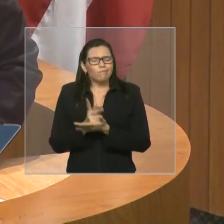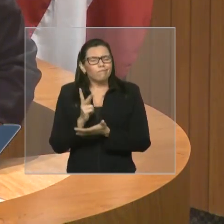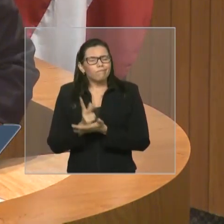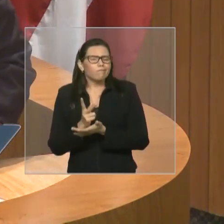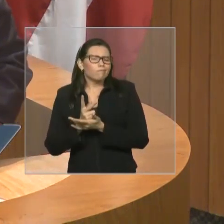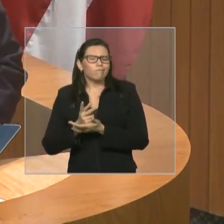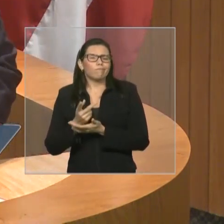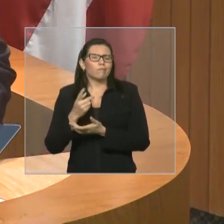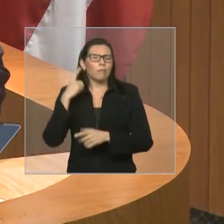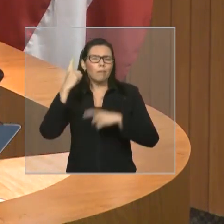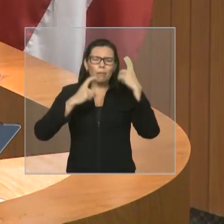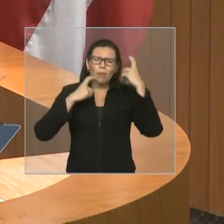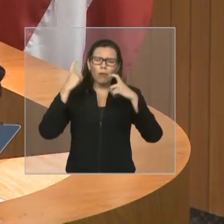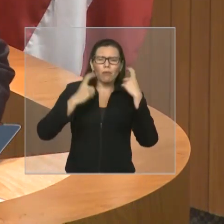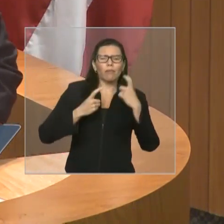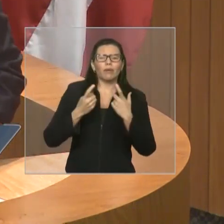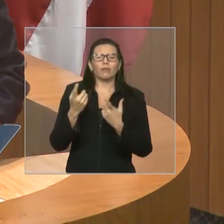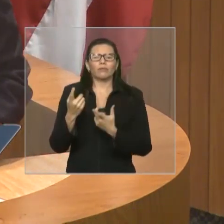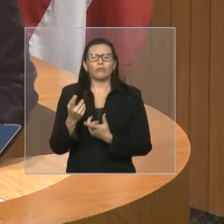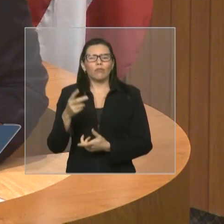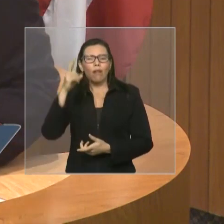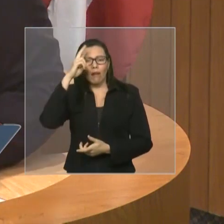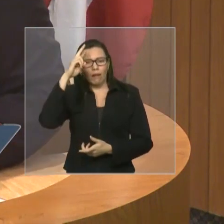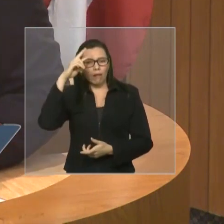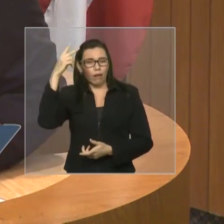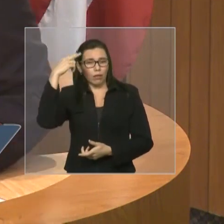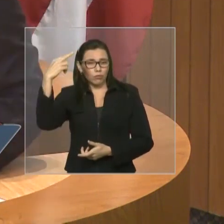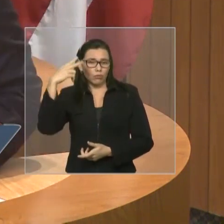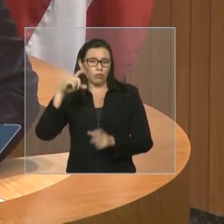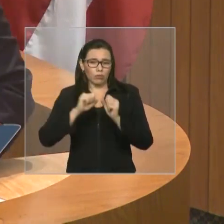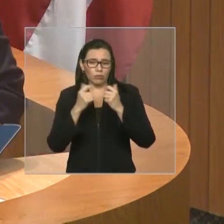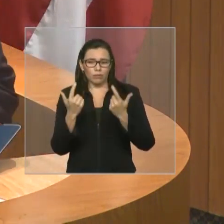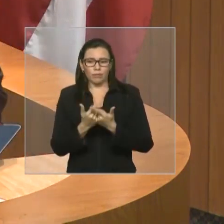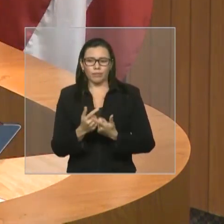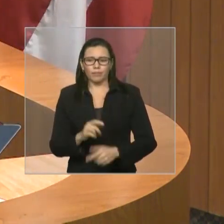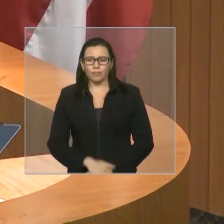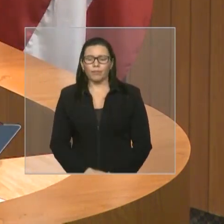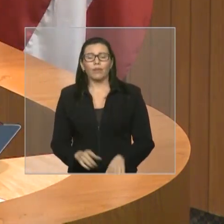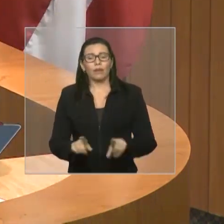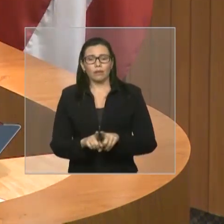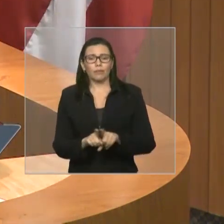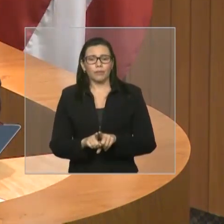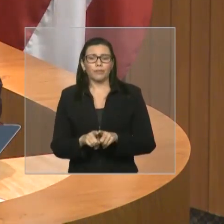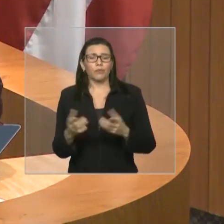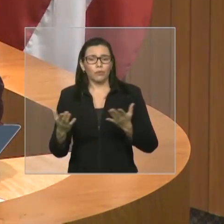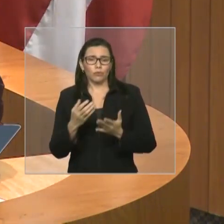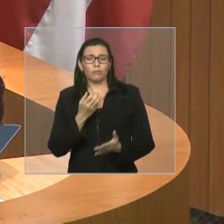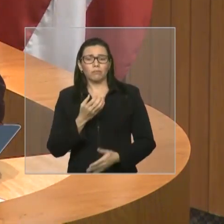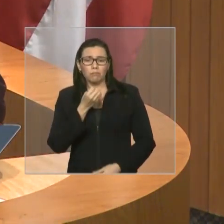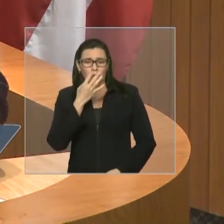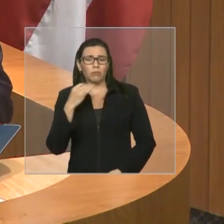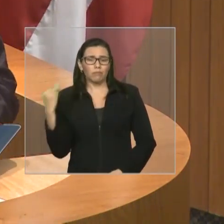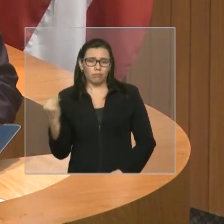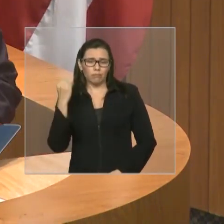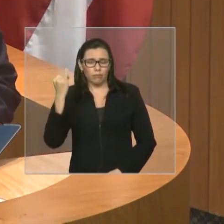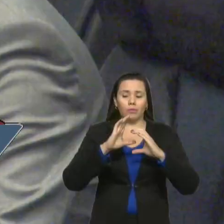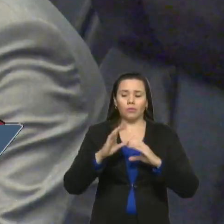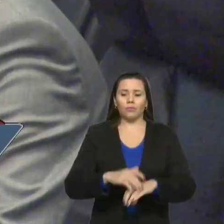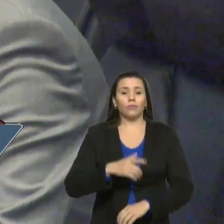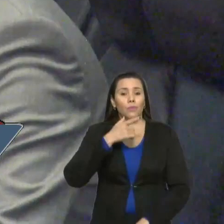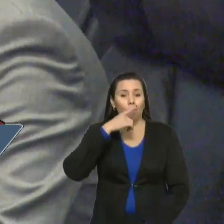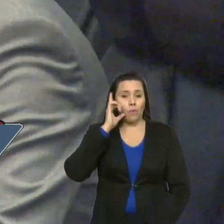política de sanitização de ambientes no Maranhão o objetivo é reduzir os riscos de contaminação por doenças infectocontagiosas